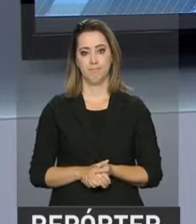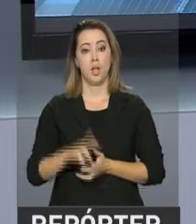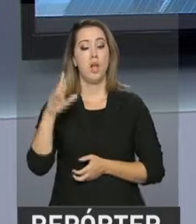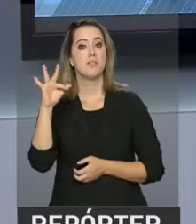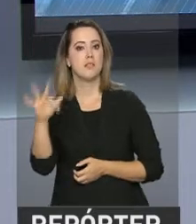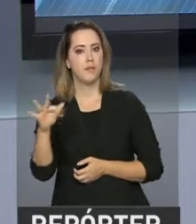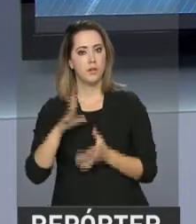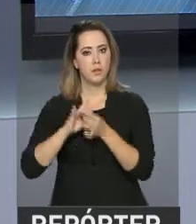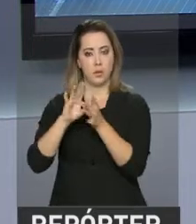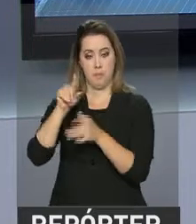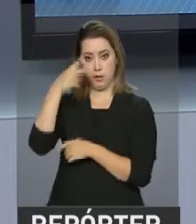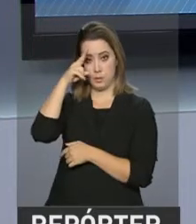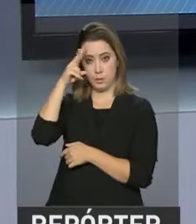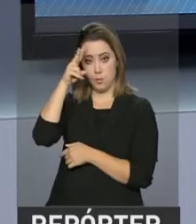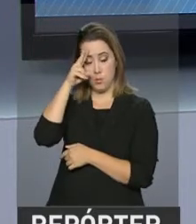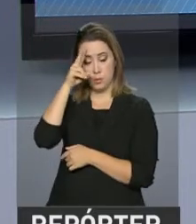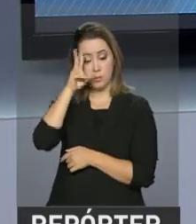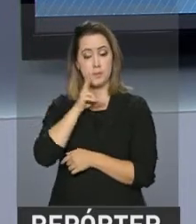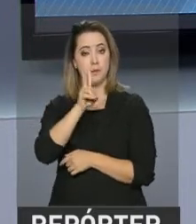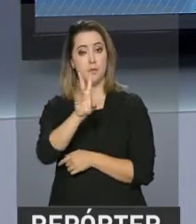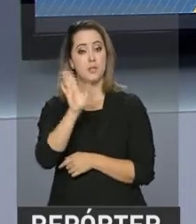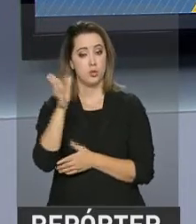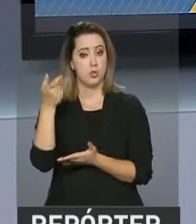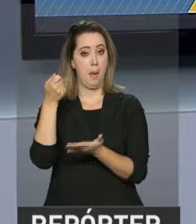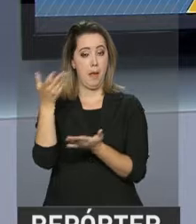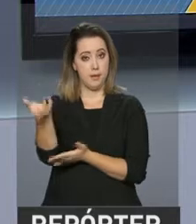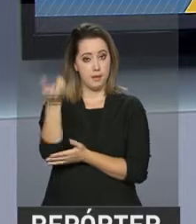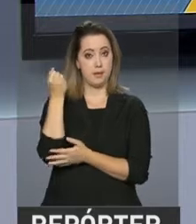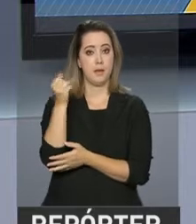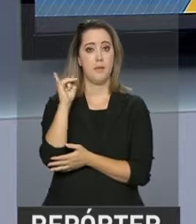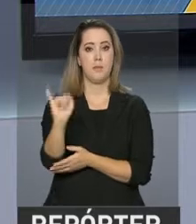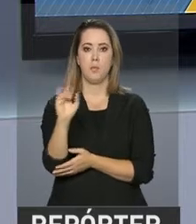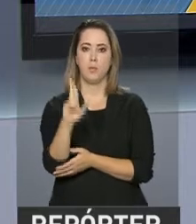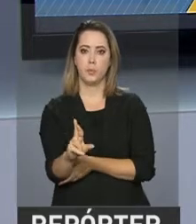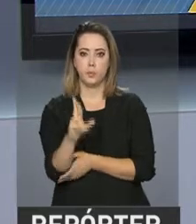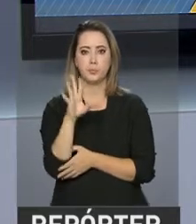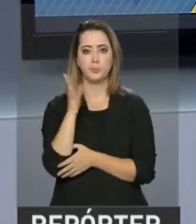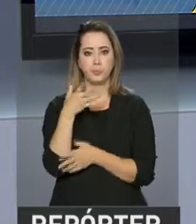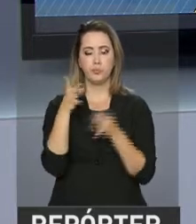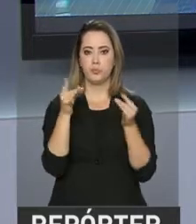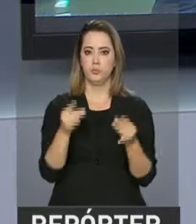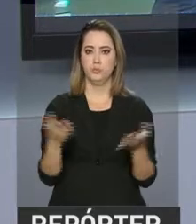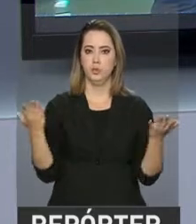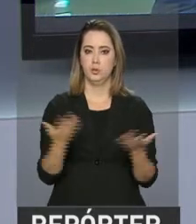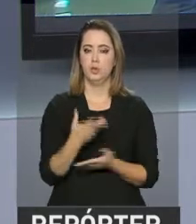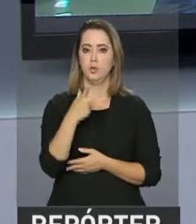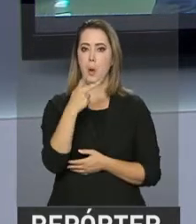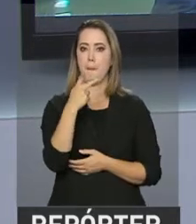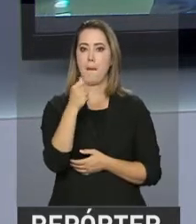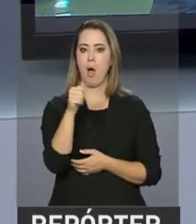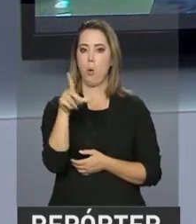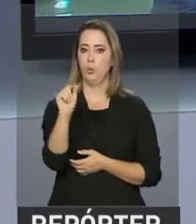na segunda-feira a consulta a mais um lote de restituição do imposto de renda. Os detalhes ao vivo com o repórter Paulo La